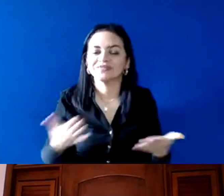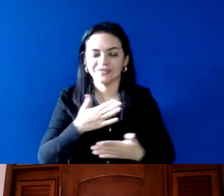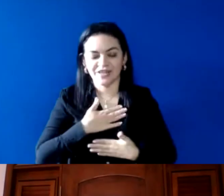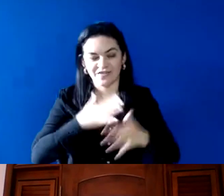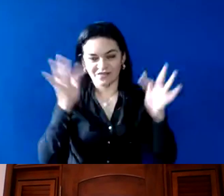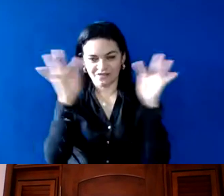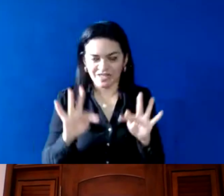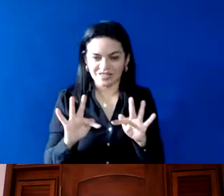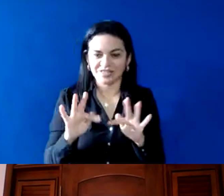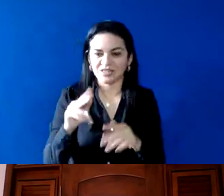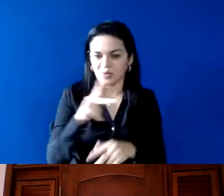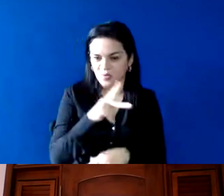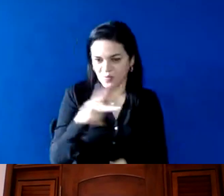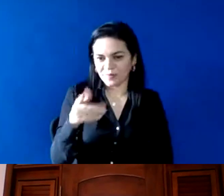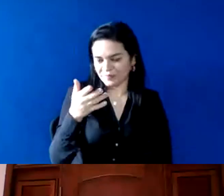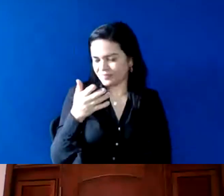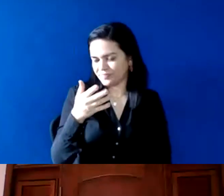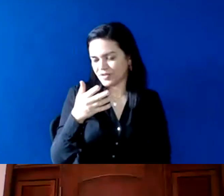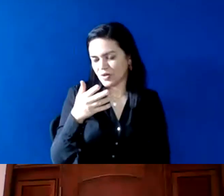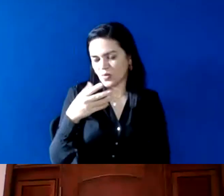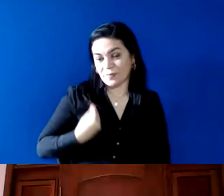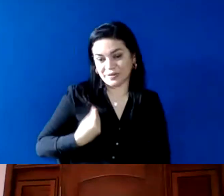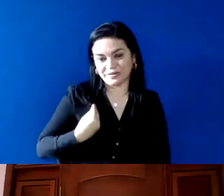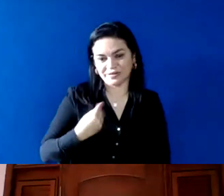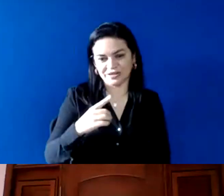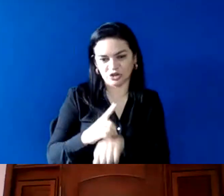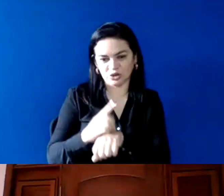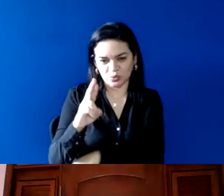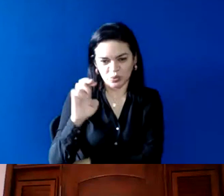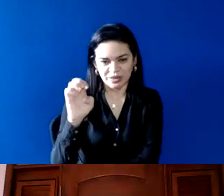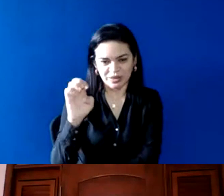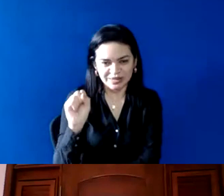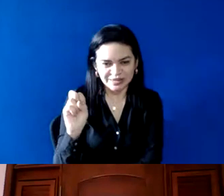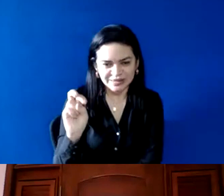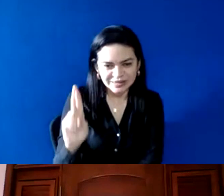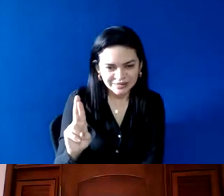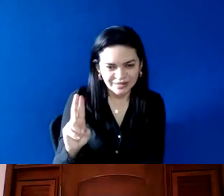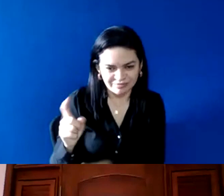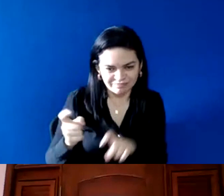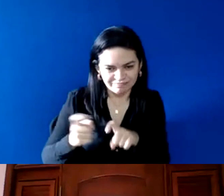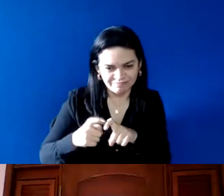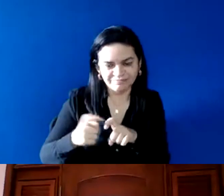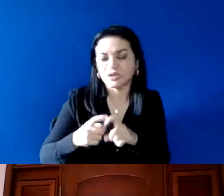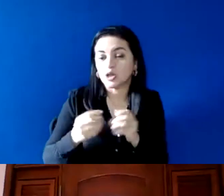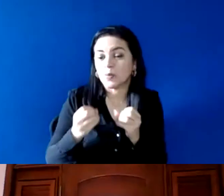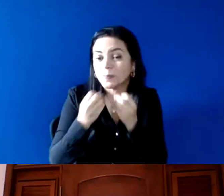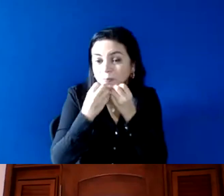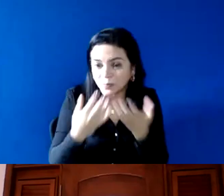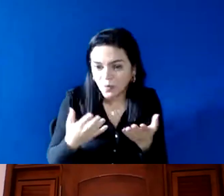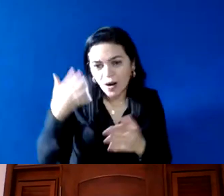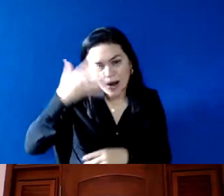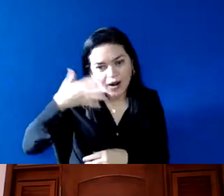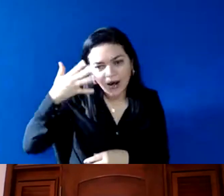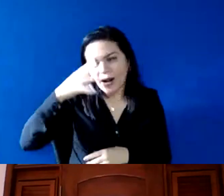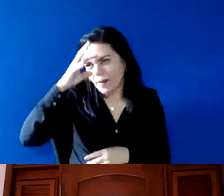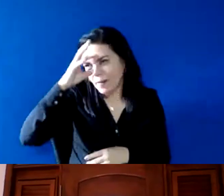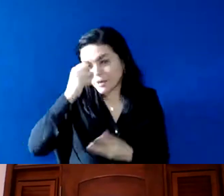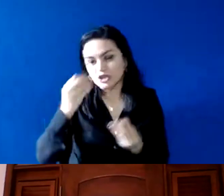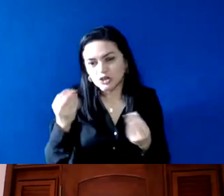doutora Esther, um prazer, também aprendi muito com a sua fala, é muito bom ouvir falar das mulheres,